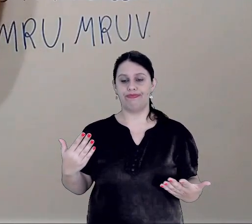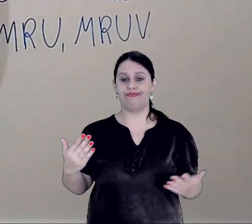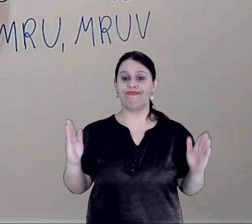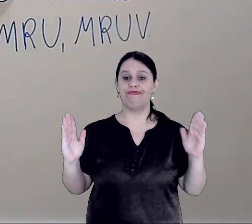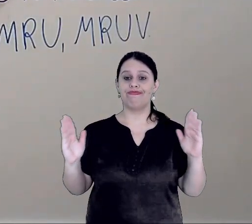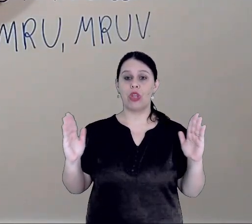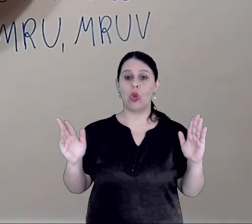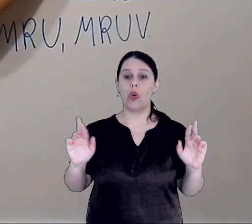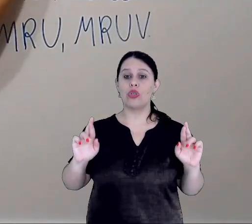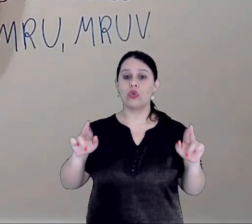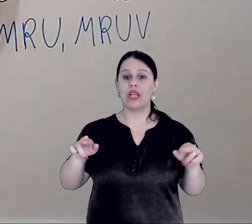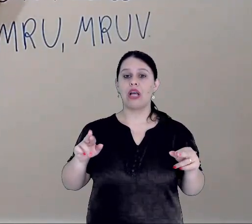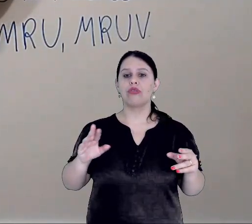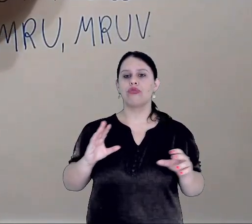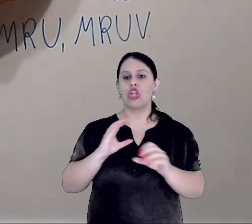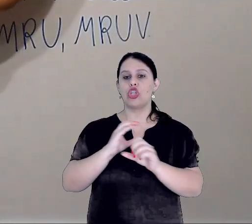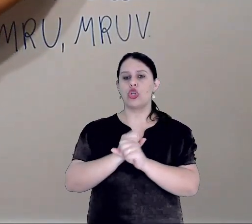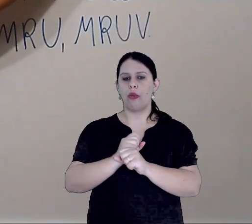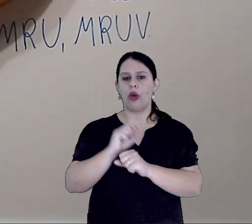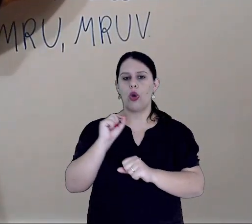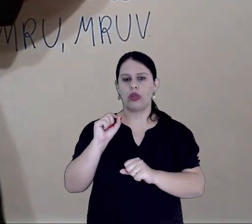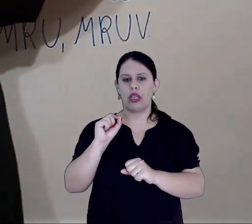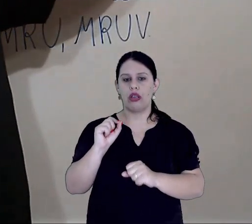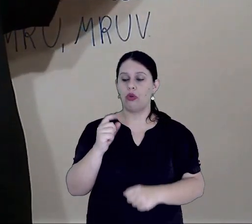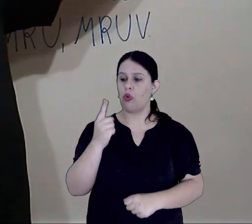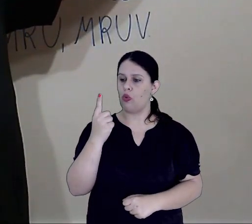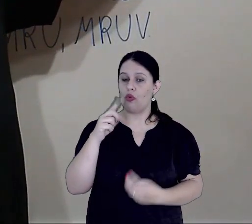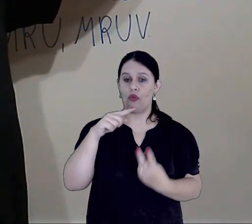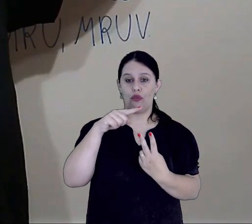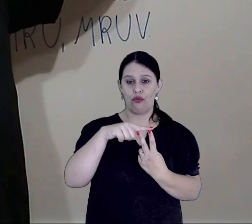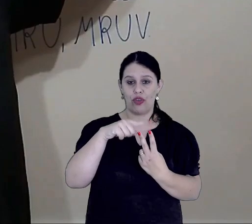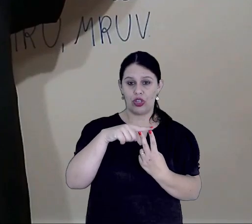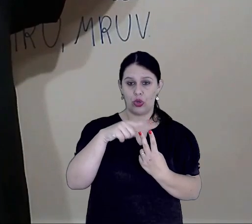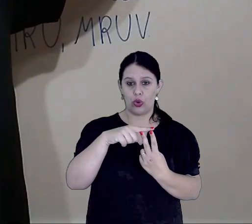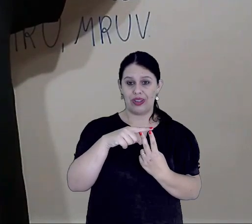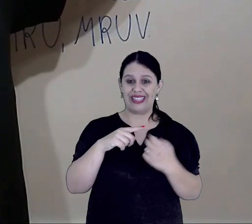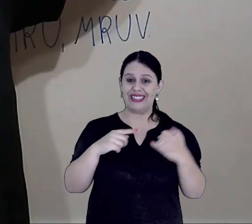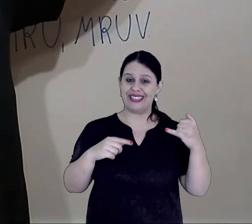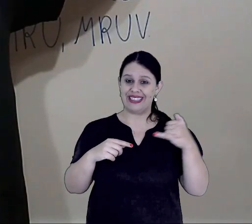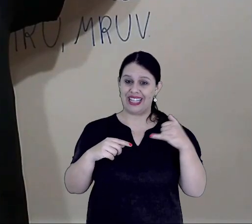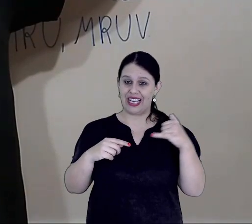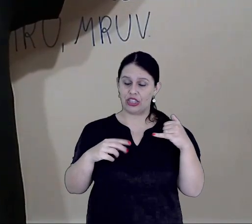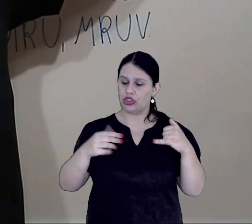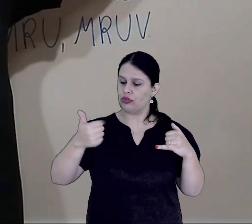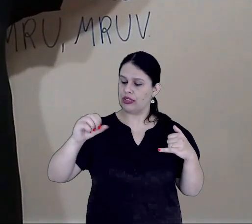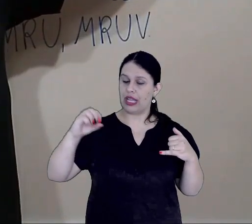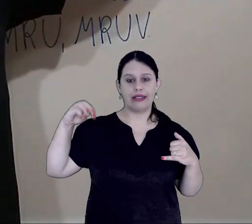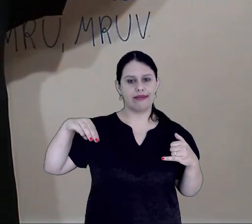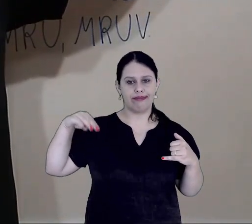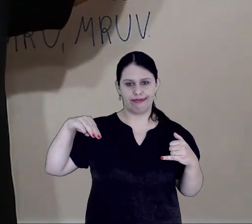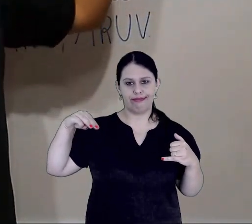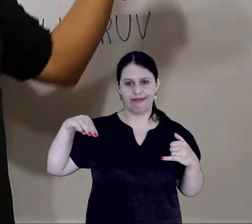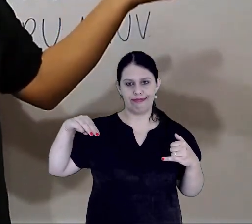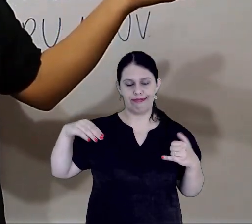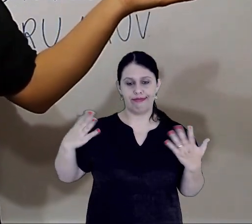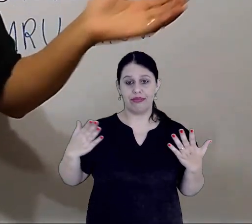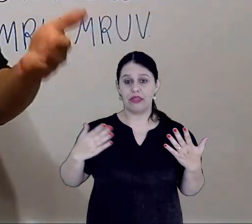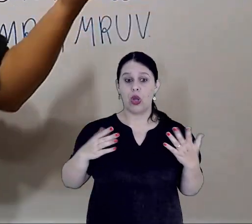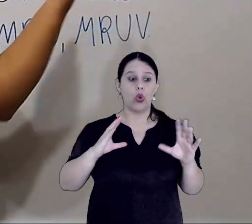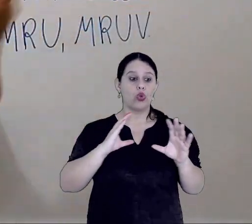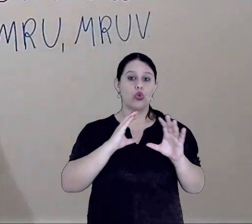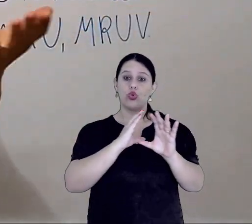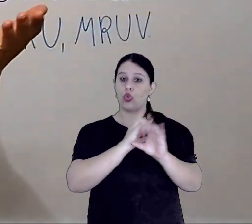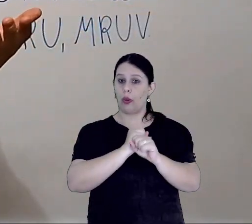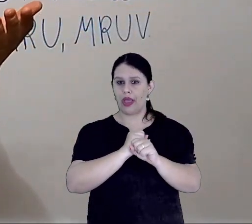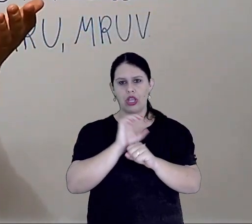A resultante da soma desses dois deslocamentos é um vetor no sentido negativo de 10 metros Legal?